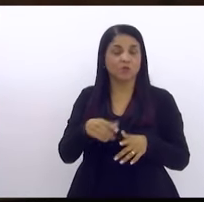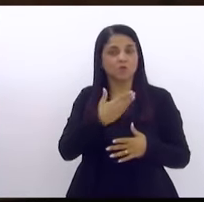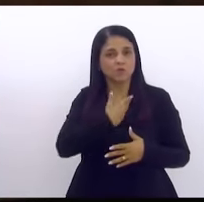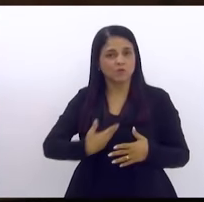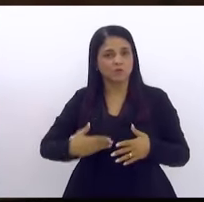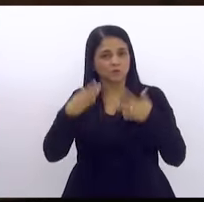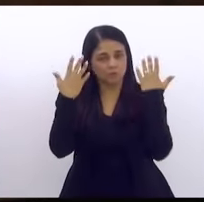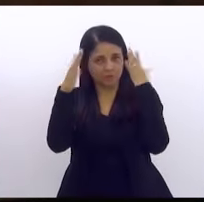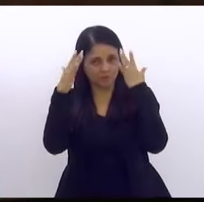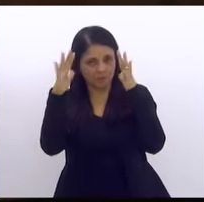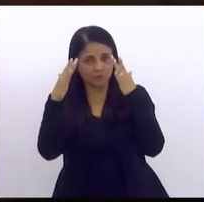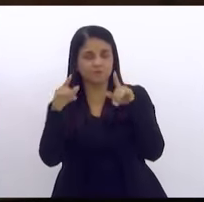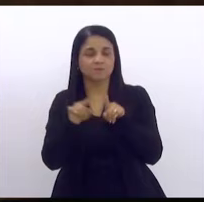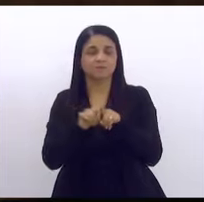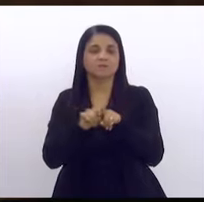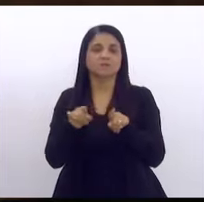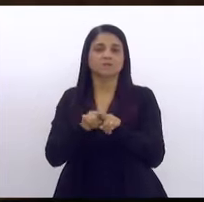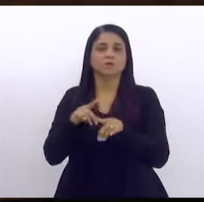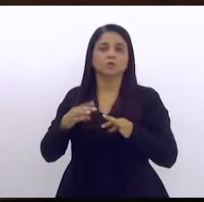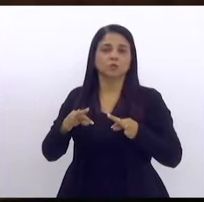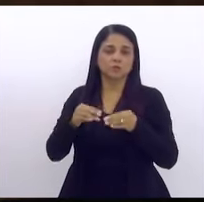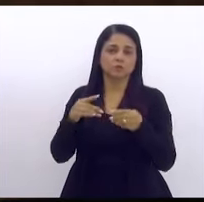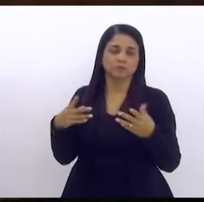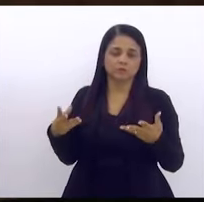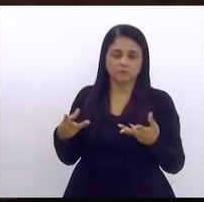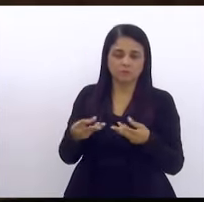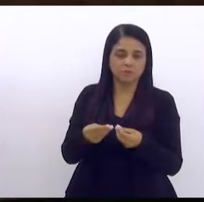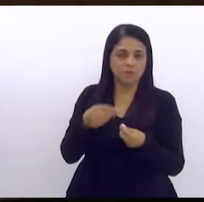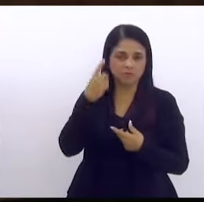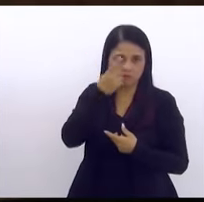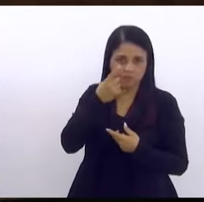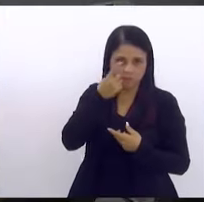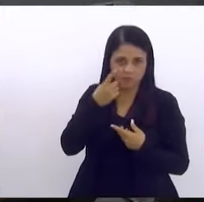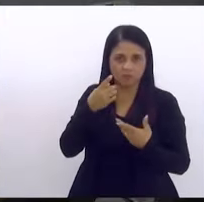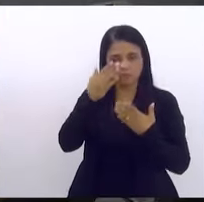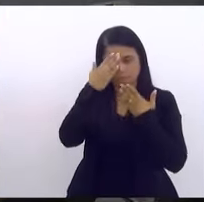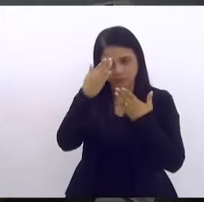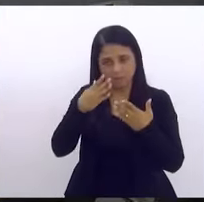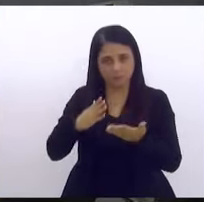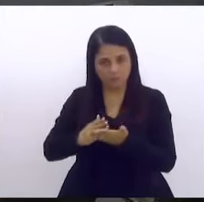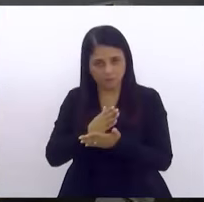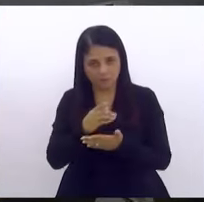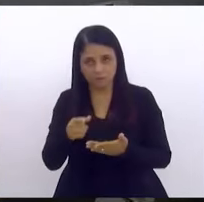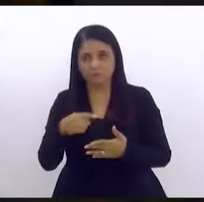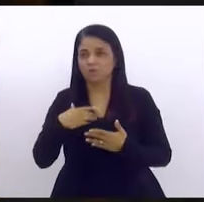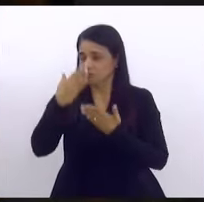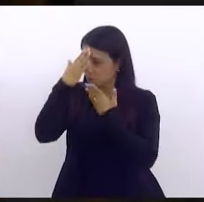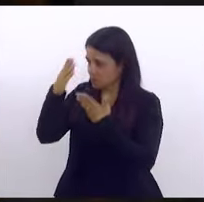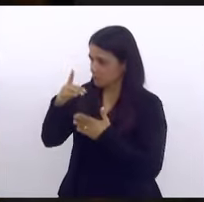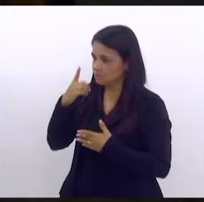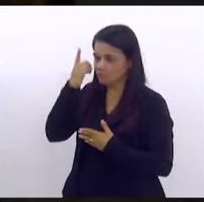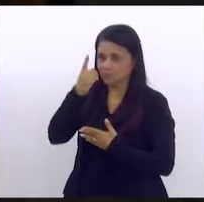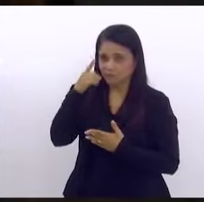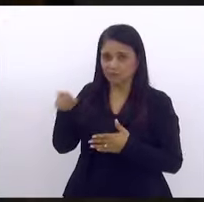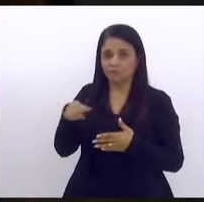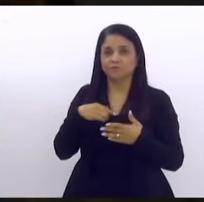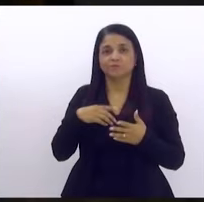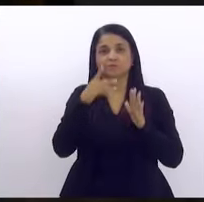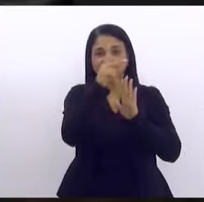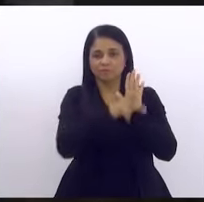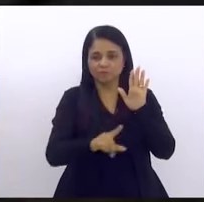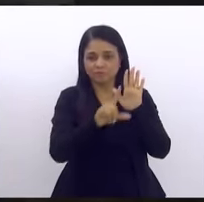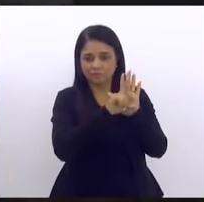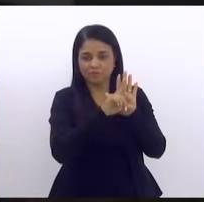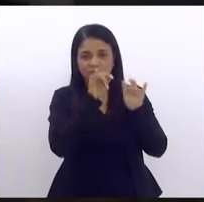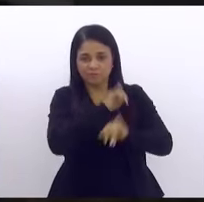essa sensibilidade e a todos os deputados dessa casa pela aprovação. Obrigado, presidente. Muito obrigado, Jorginho. Anuncio, em regime de